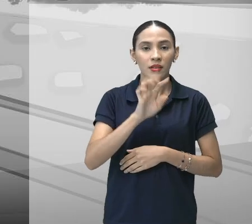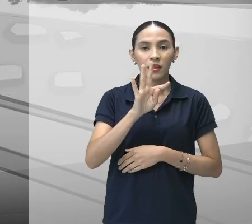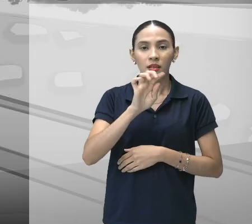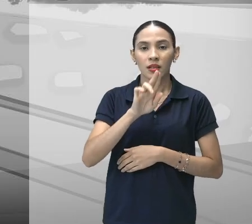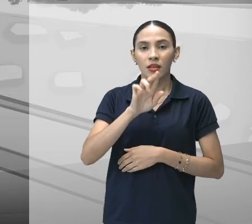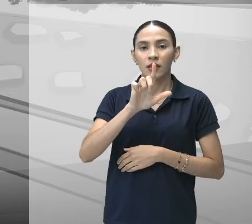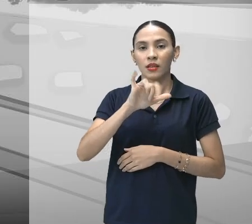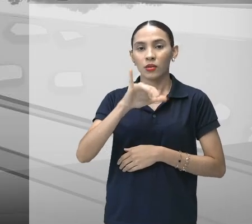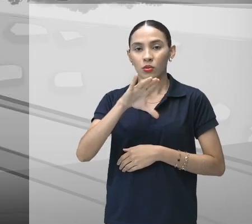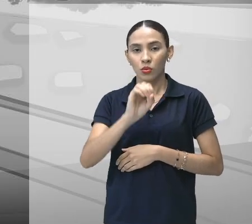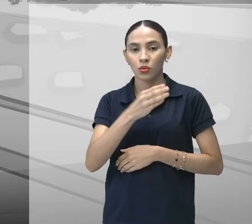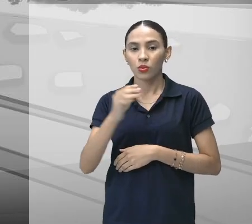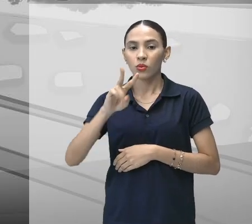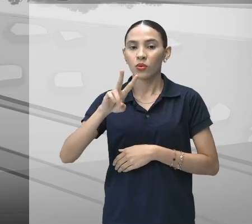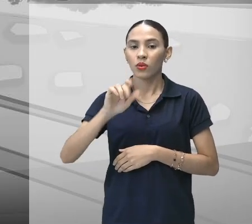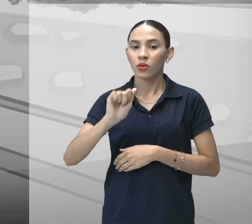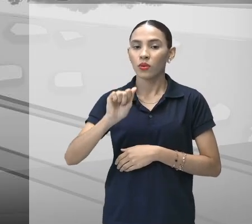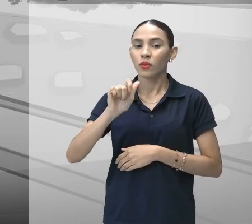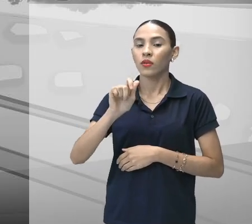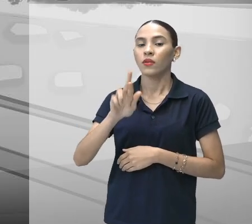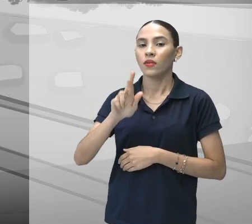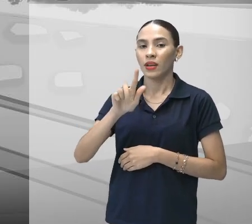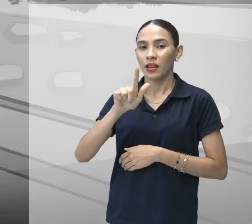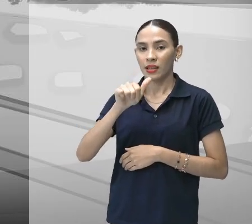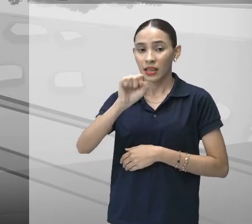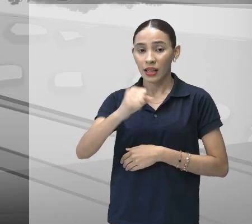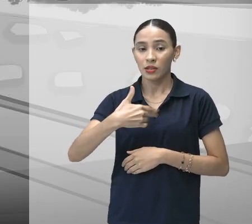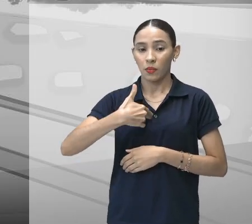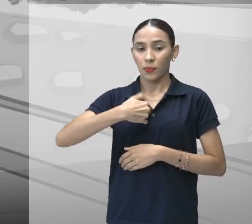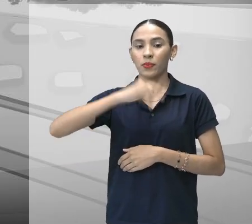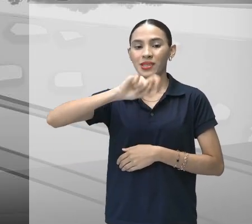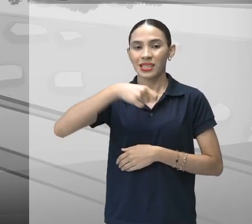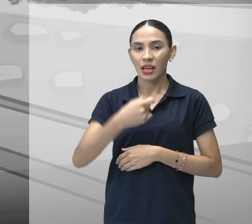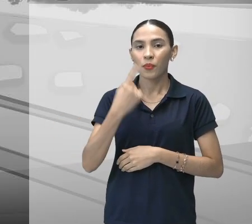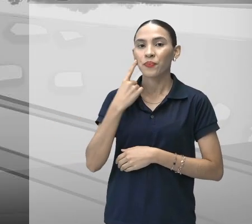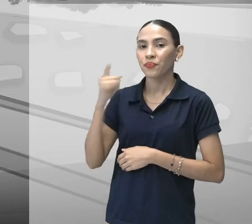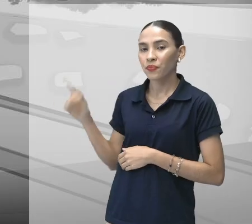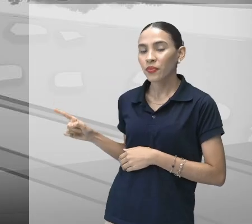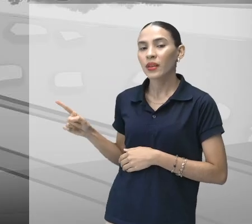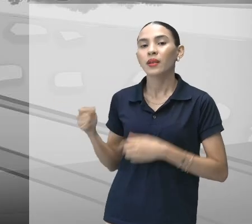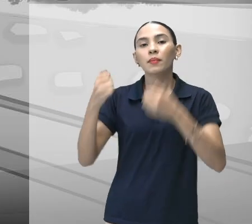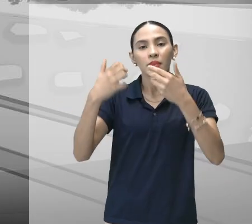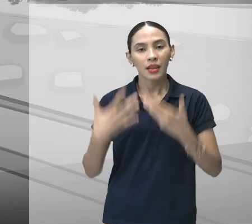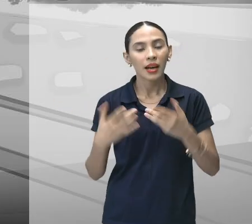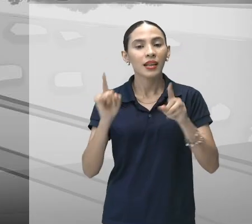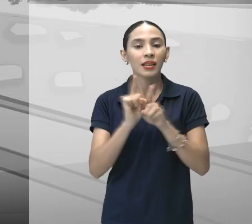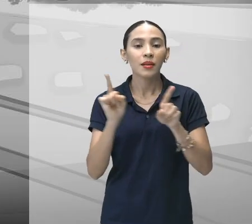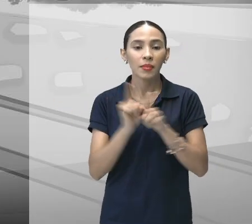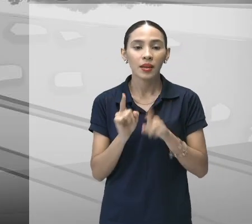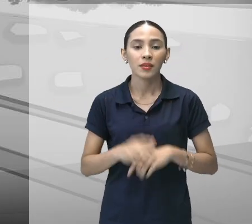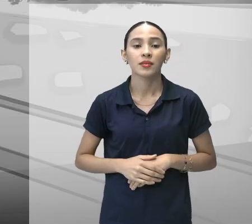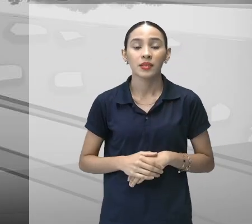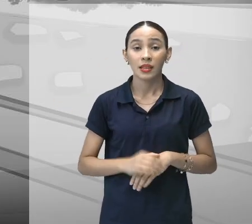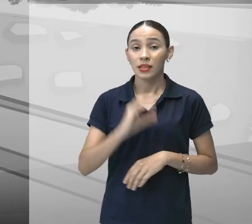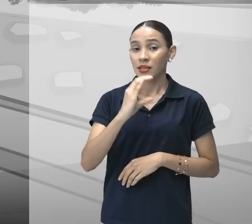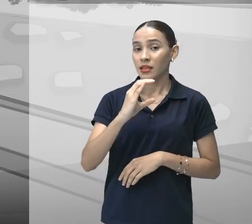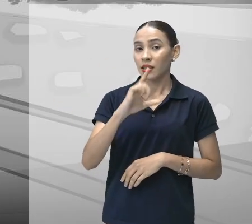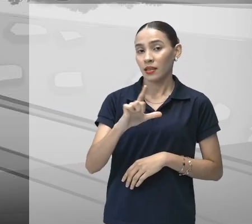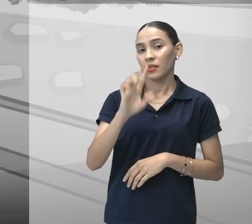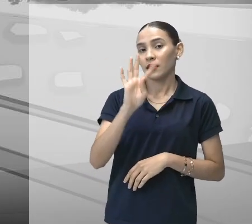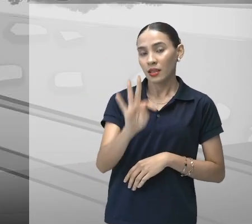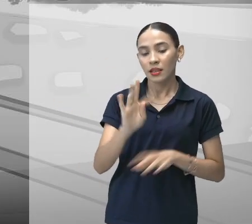apareceu aqui do meu lado, justamente para trazer esse novo momento, para falar um pouquinho também sobre a